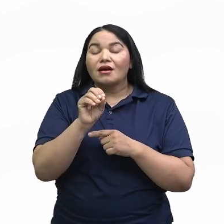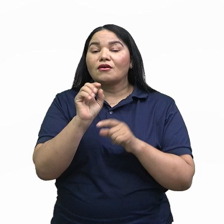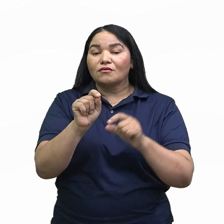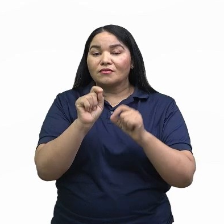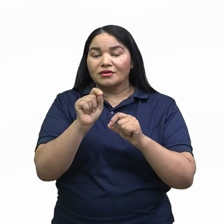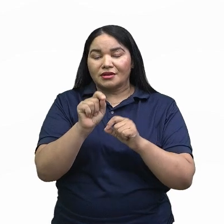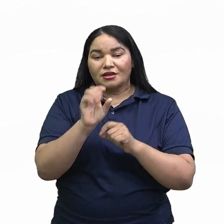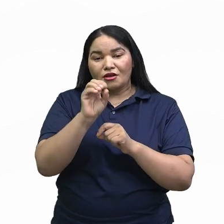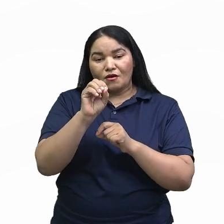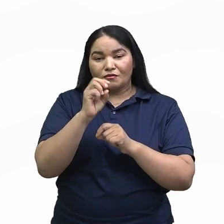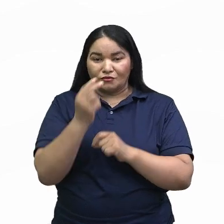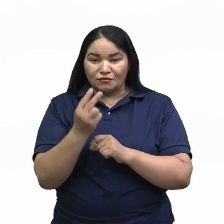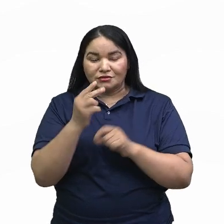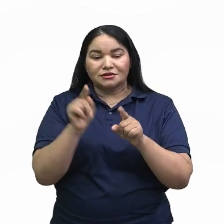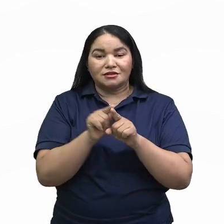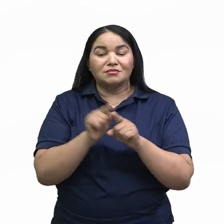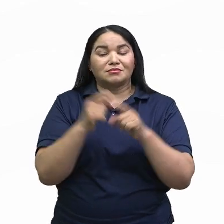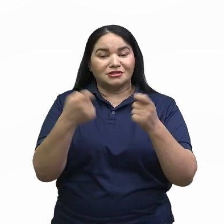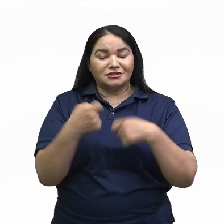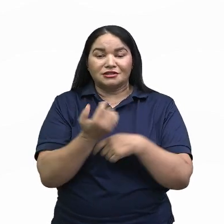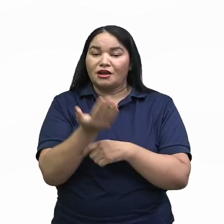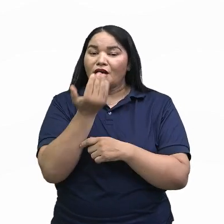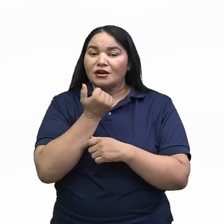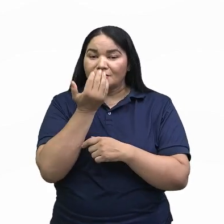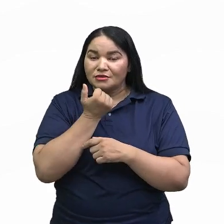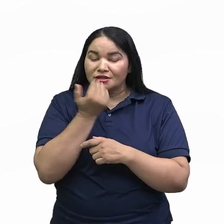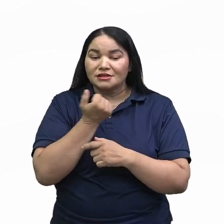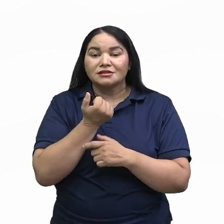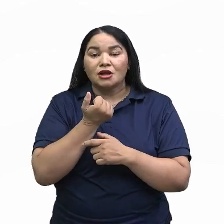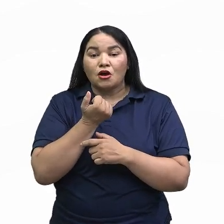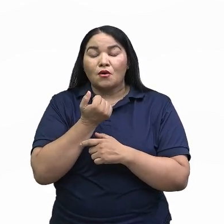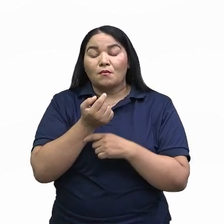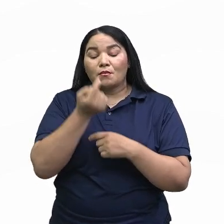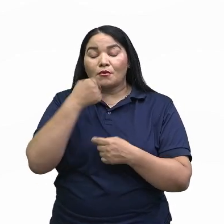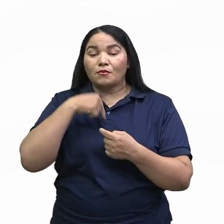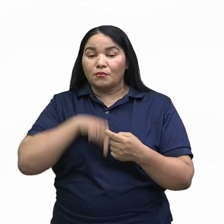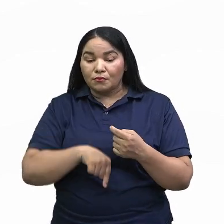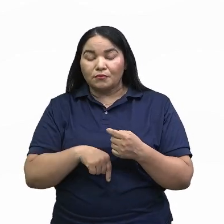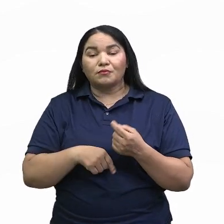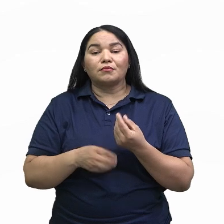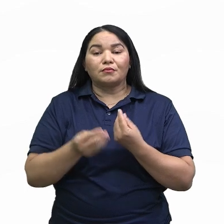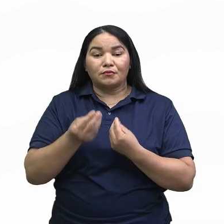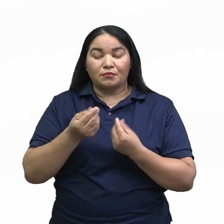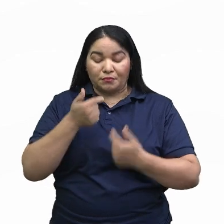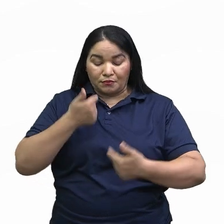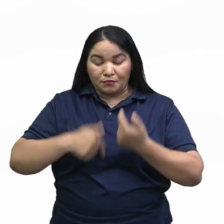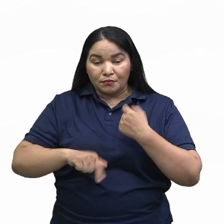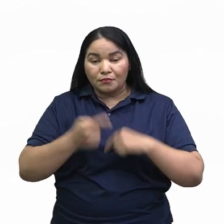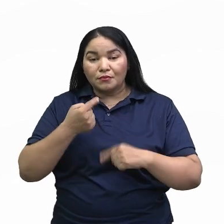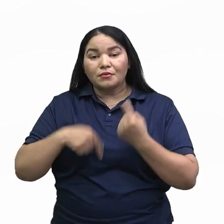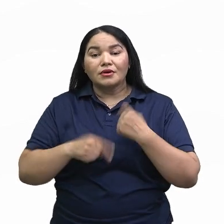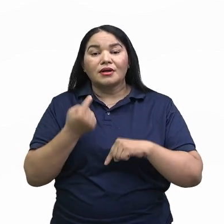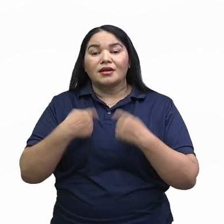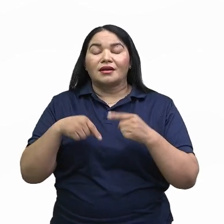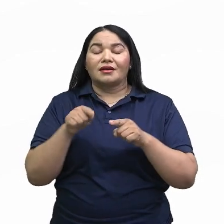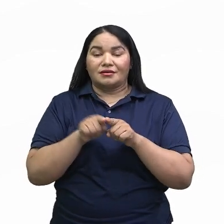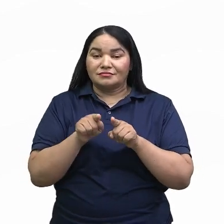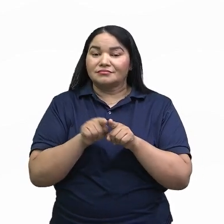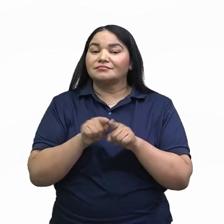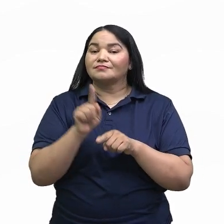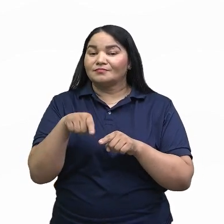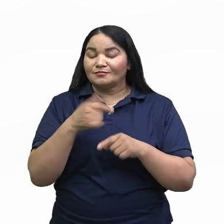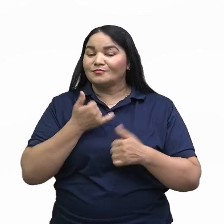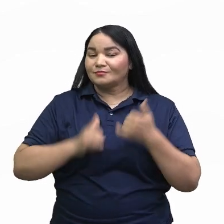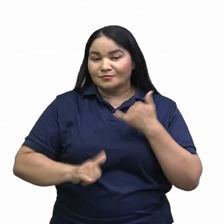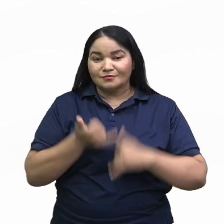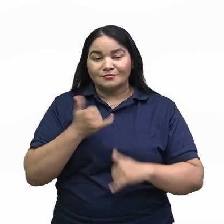também da alimentação, né? A gente vai precisar obter essa matéria-prima ali também da nossa alimentação. Então, a